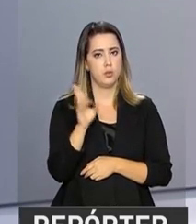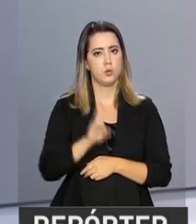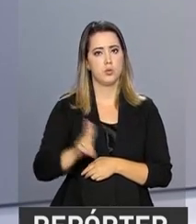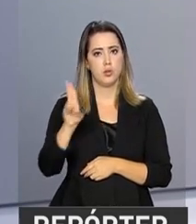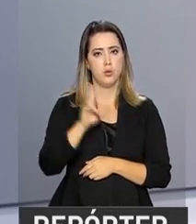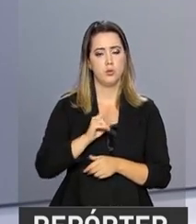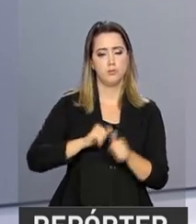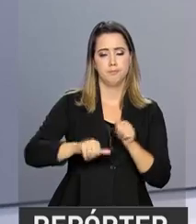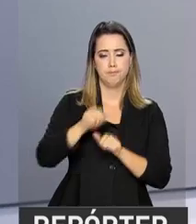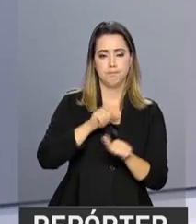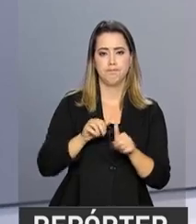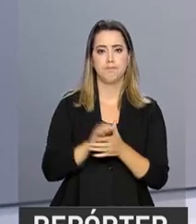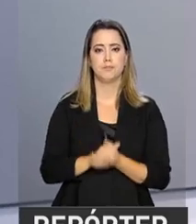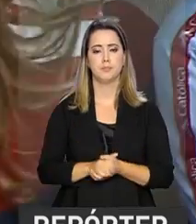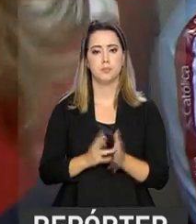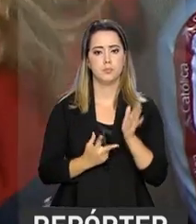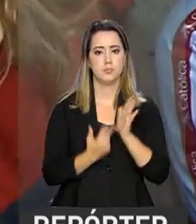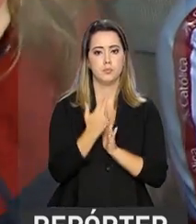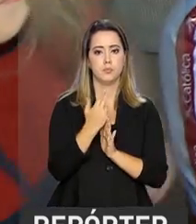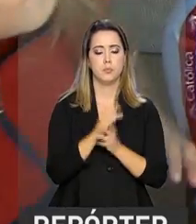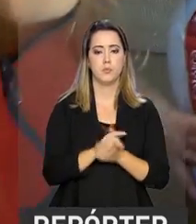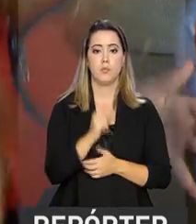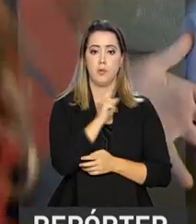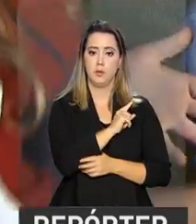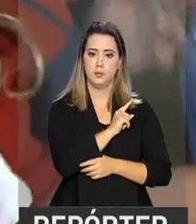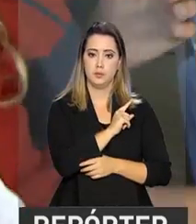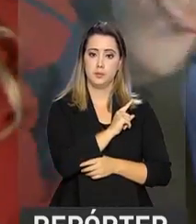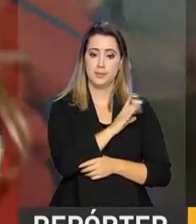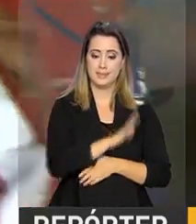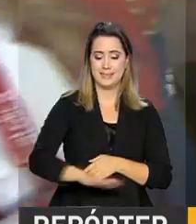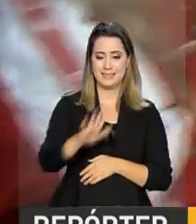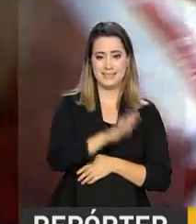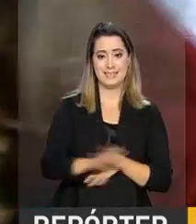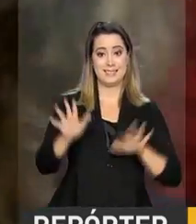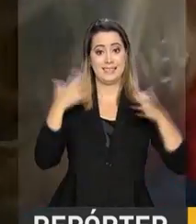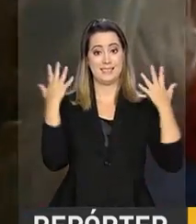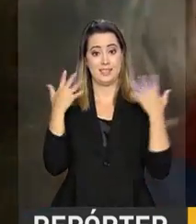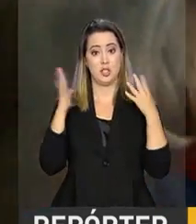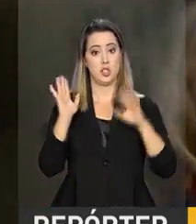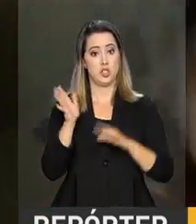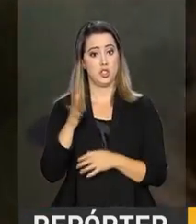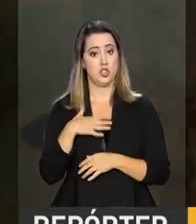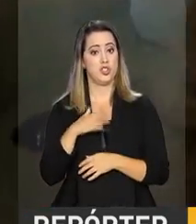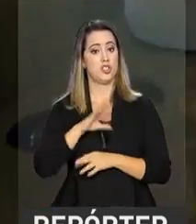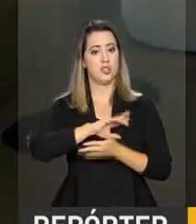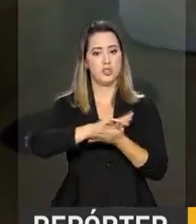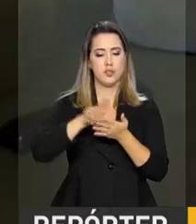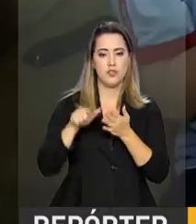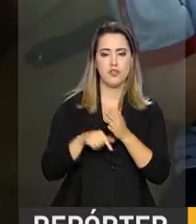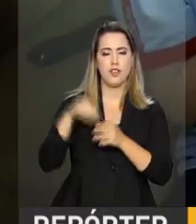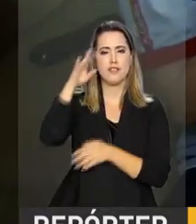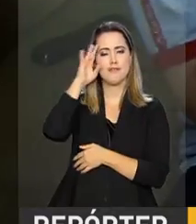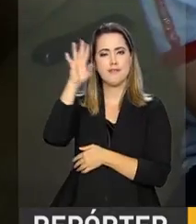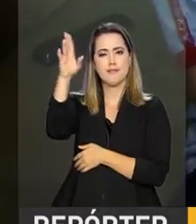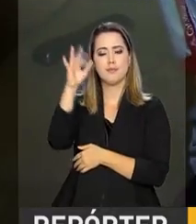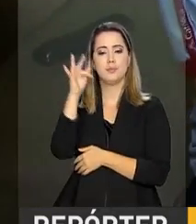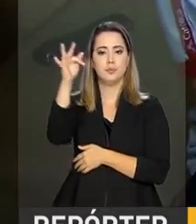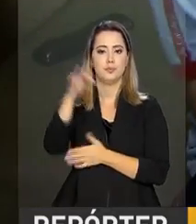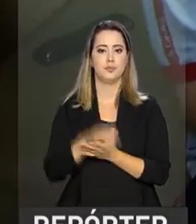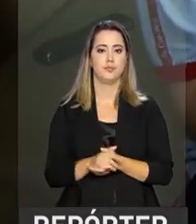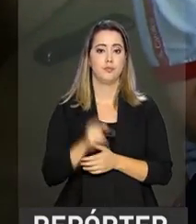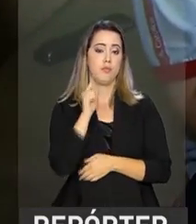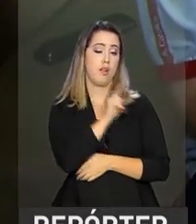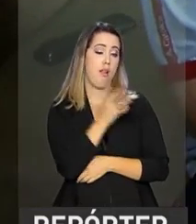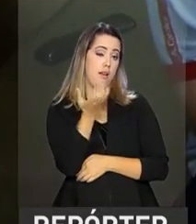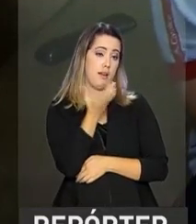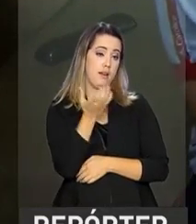transplantes essa galerinha animada já está cheia de planos para o futuro ela quer ser